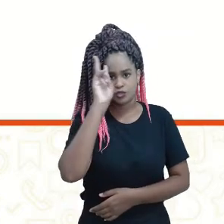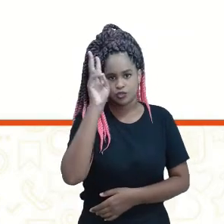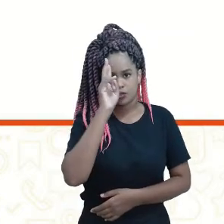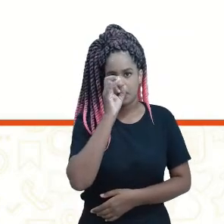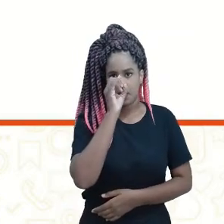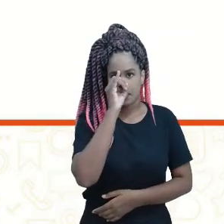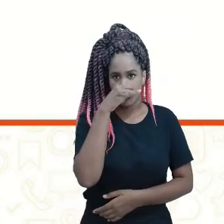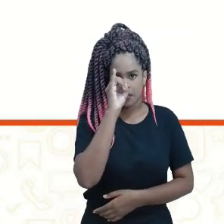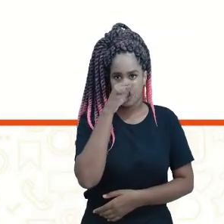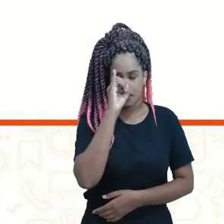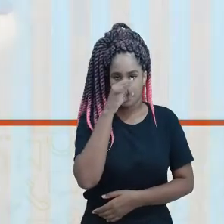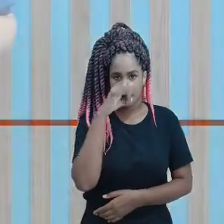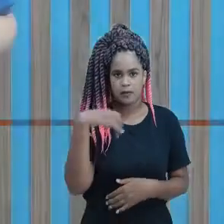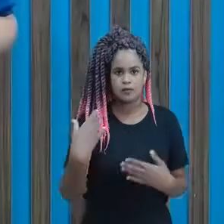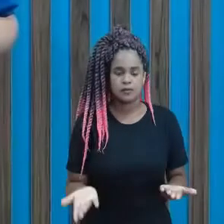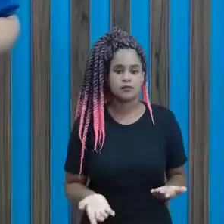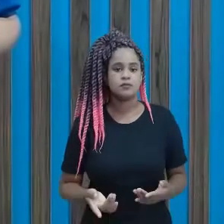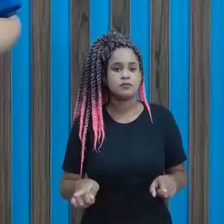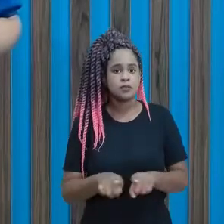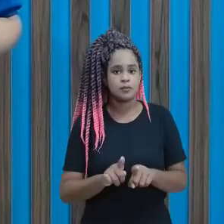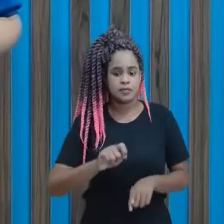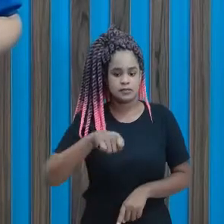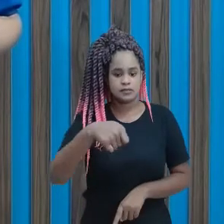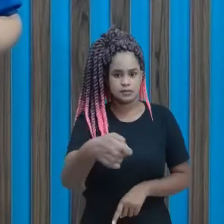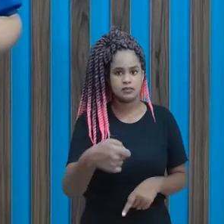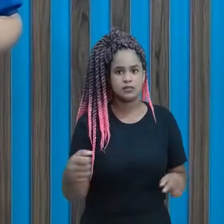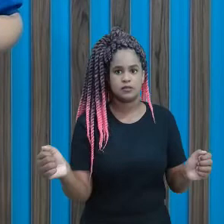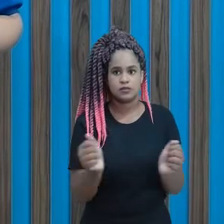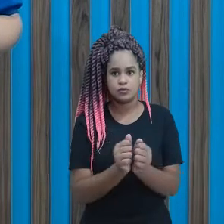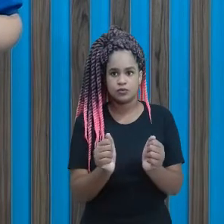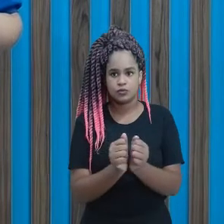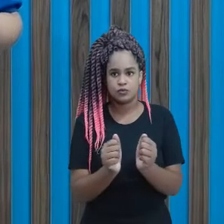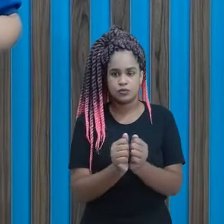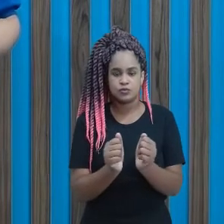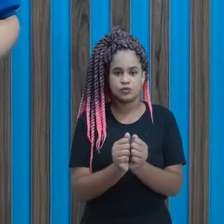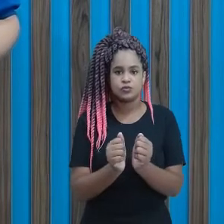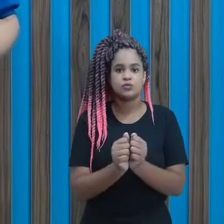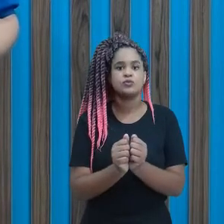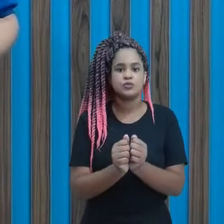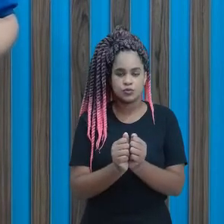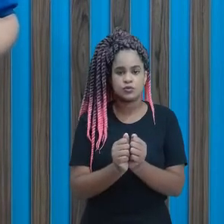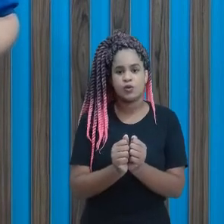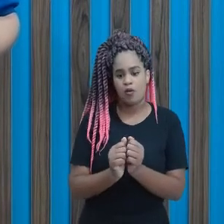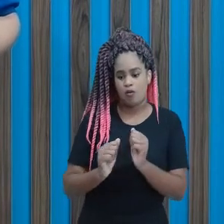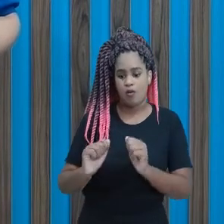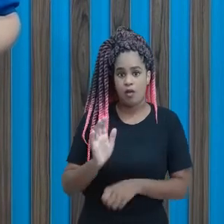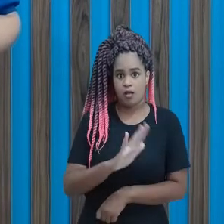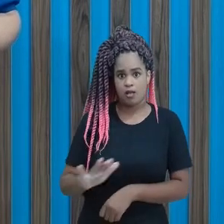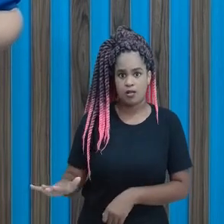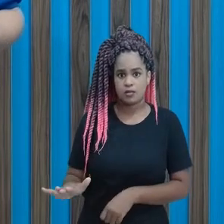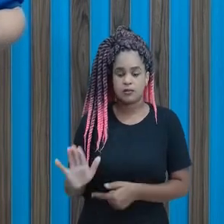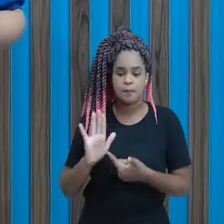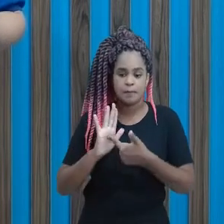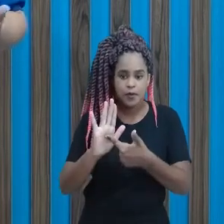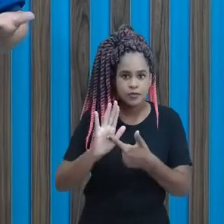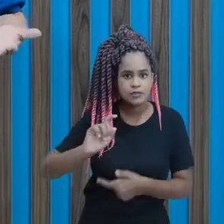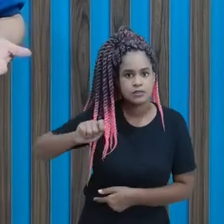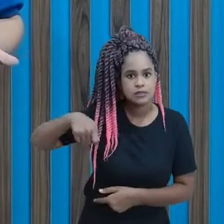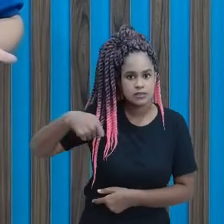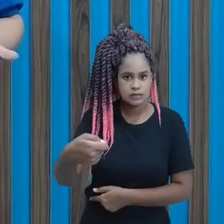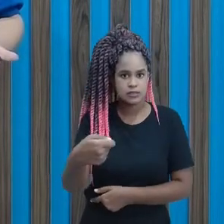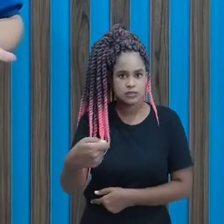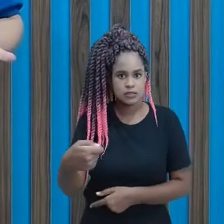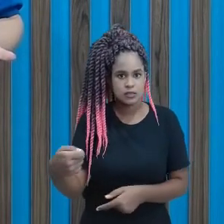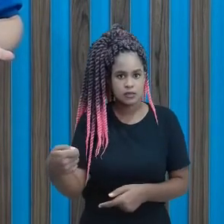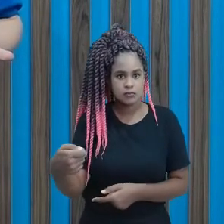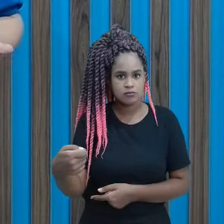Porquinhos. Ela está ali sinalizando com a criança, não é? Mostrando o sinal daquela história